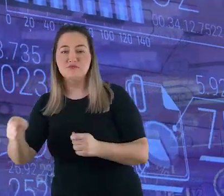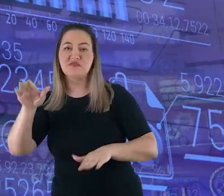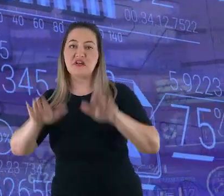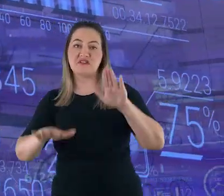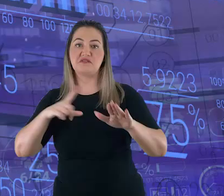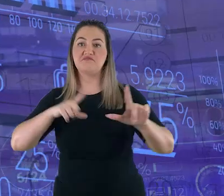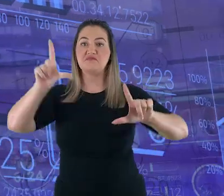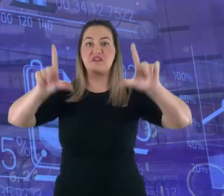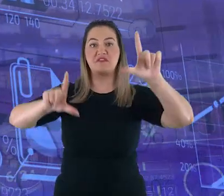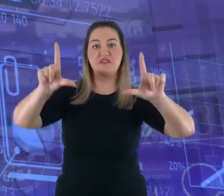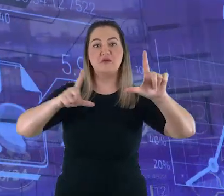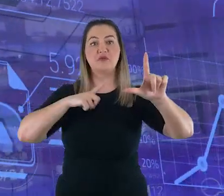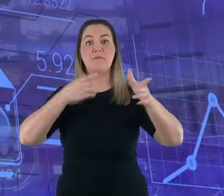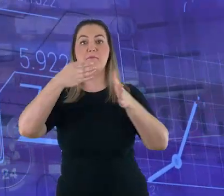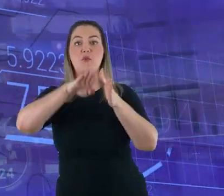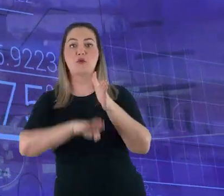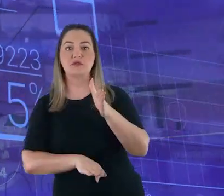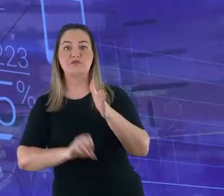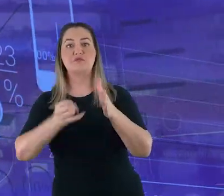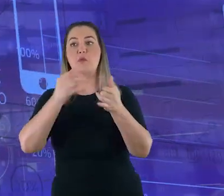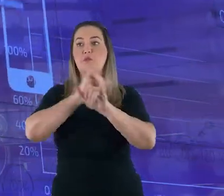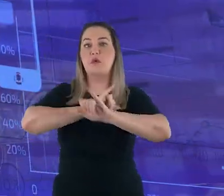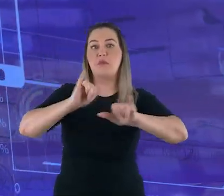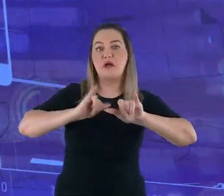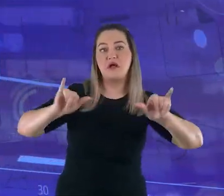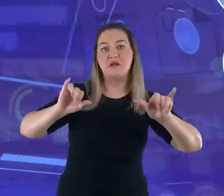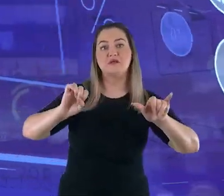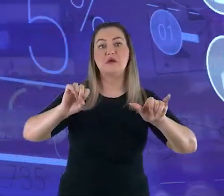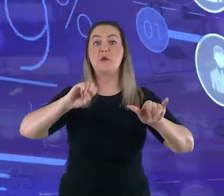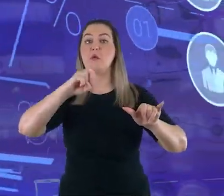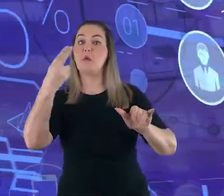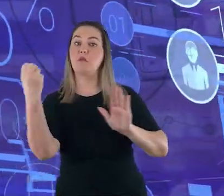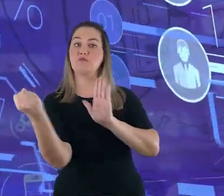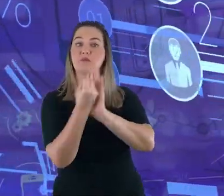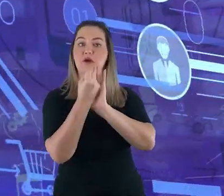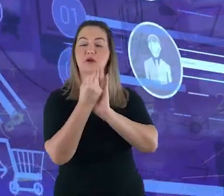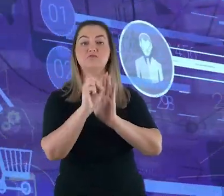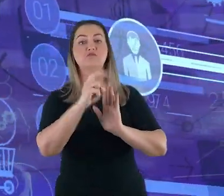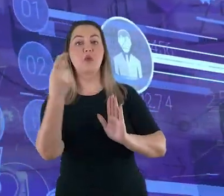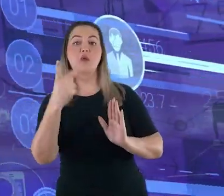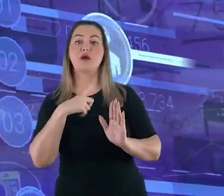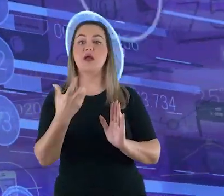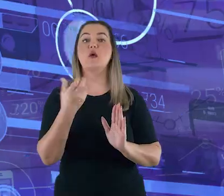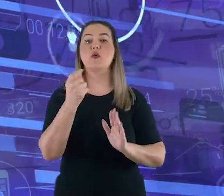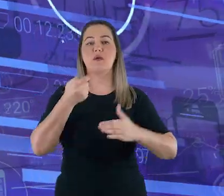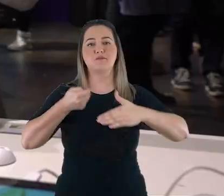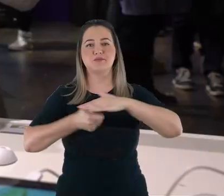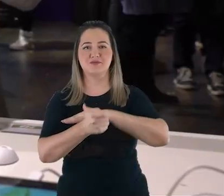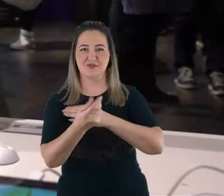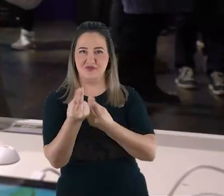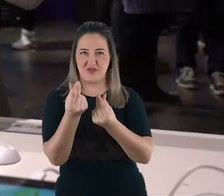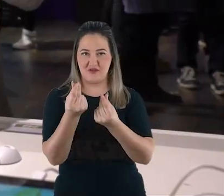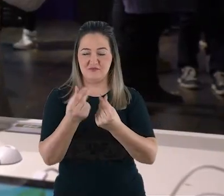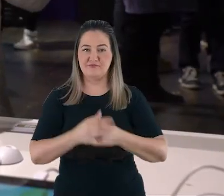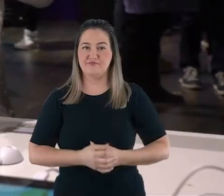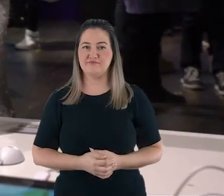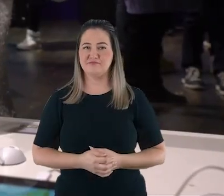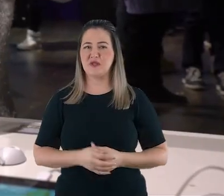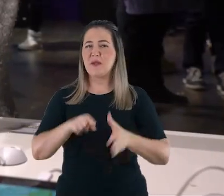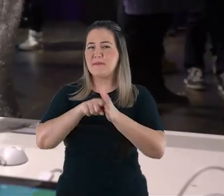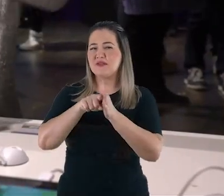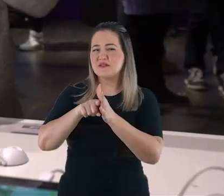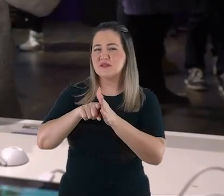de uma promoção, de uma logomarca ou até mesmo de um convite para investimentos. Pesquisas recentes mostram que os